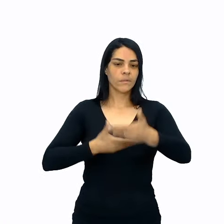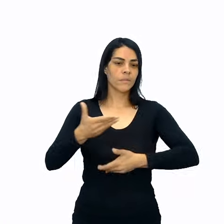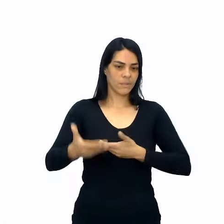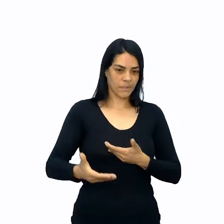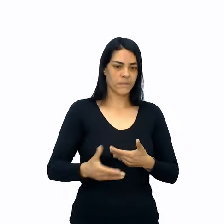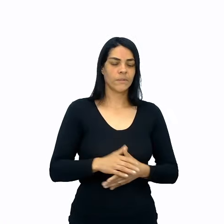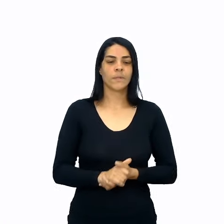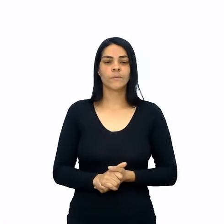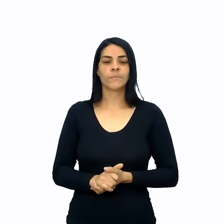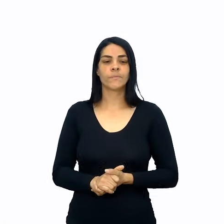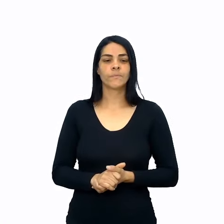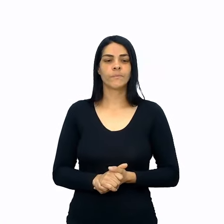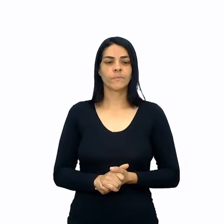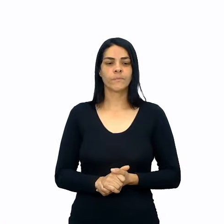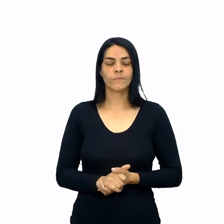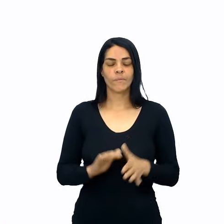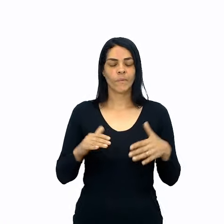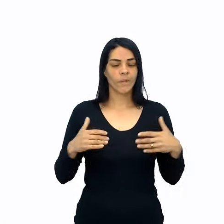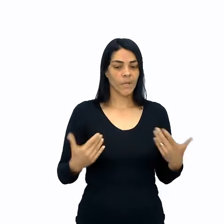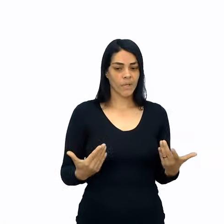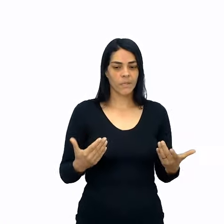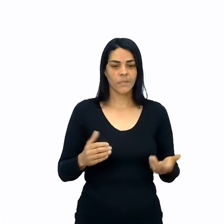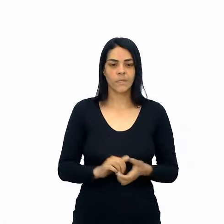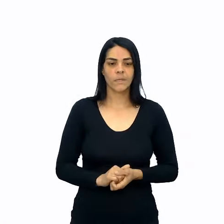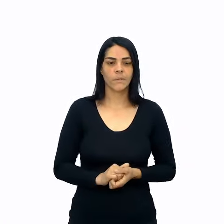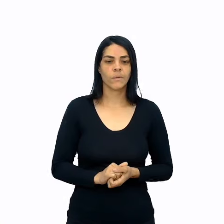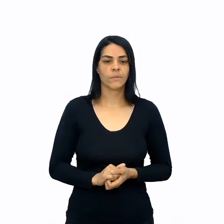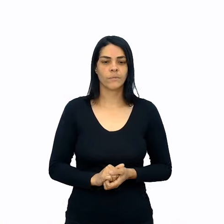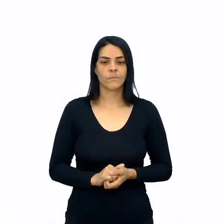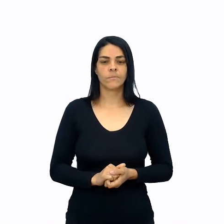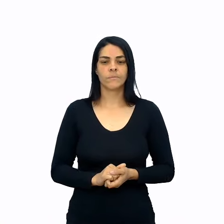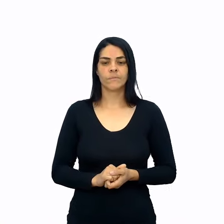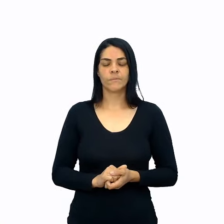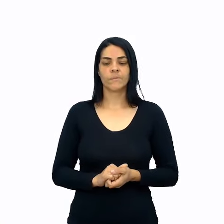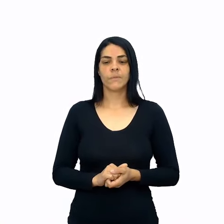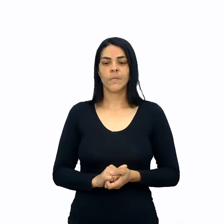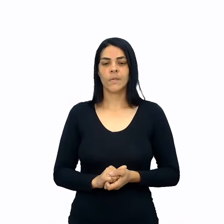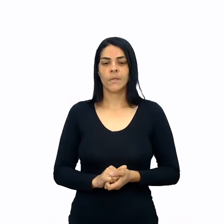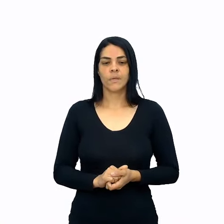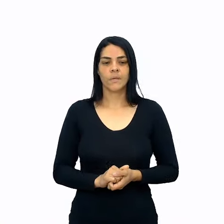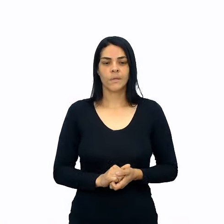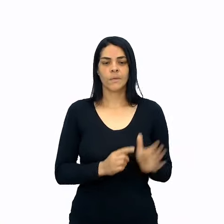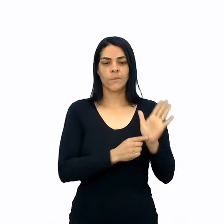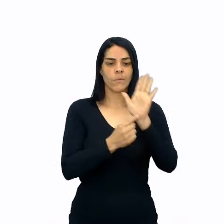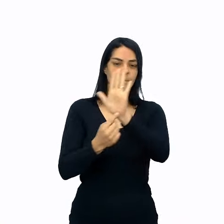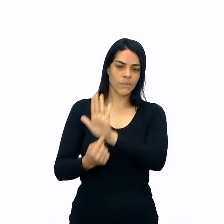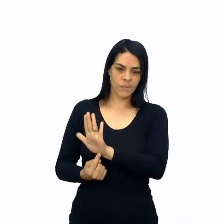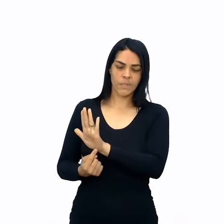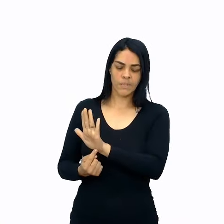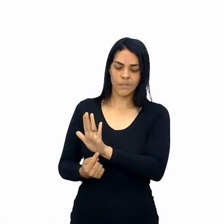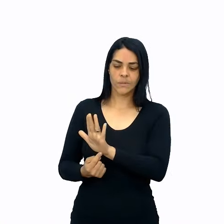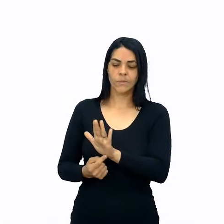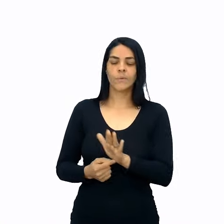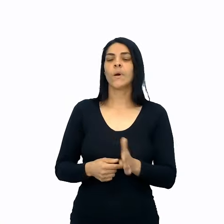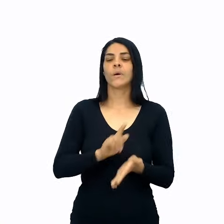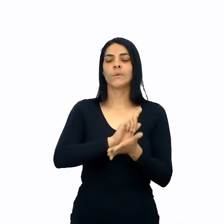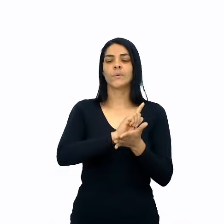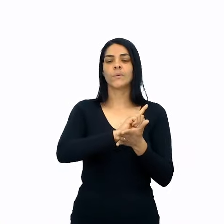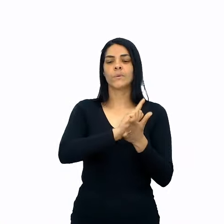leitor. Então, além disso, Dahls e Schneuli também destacaram que a relevância dos gêneros